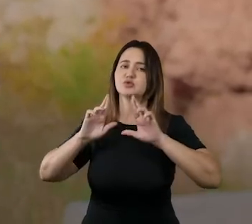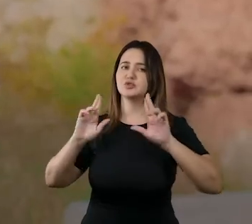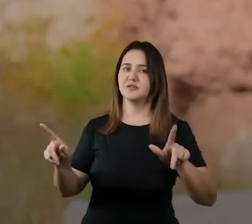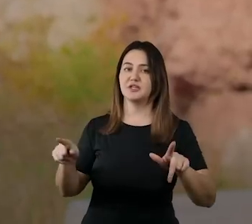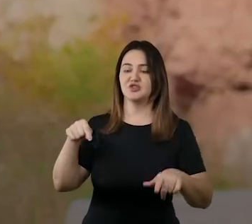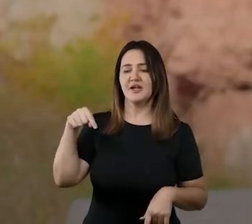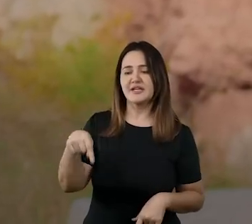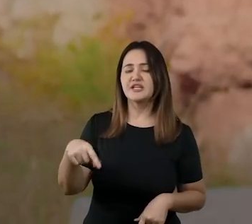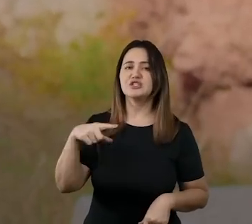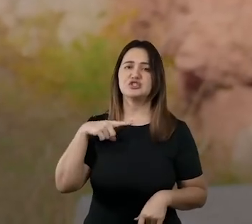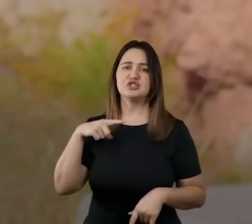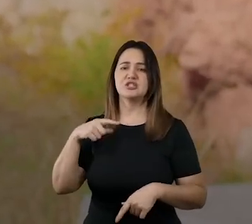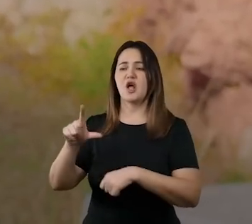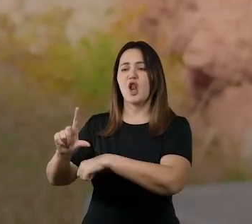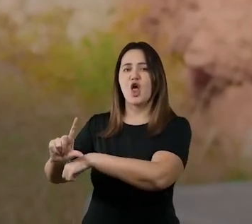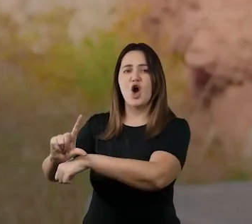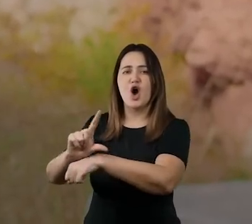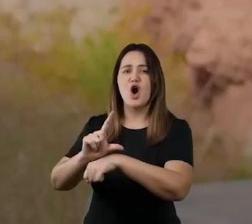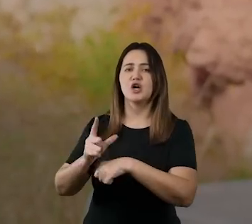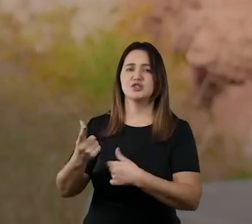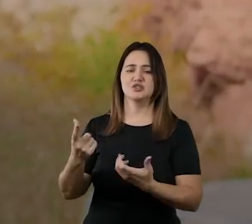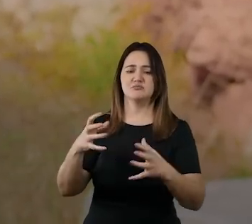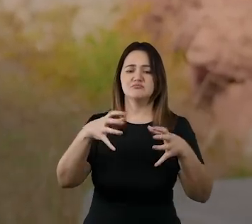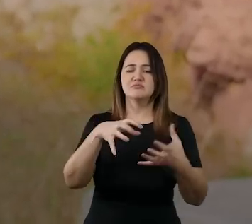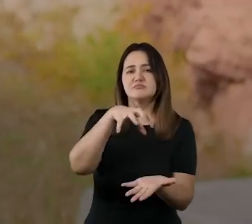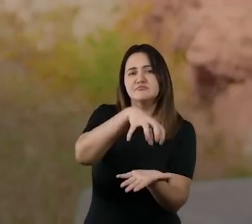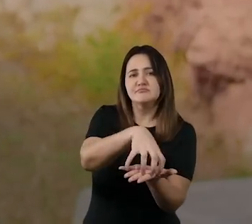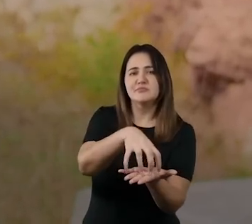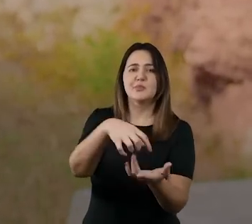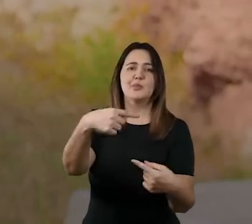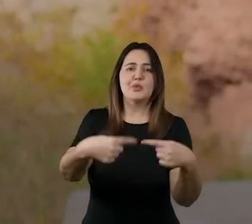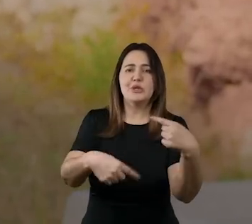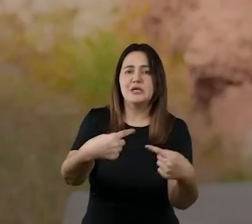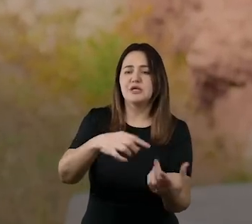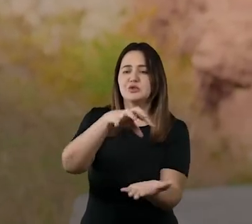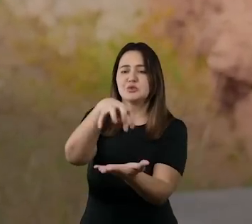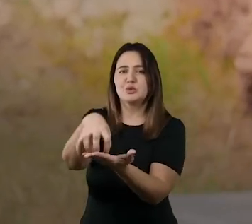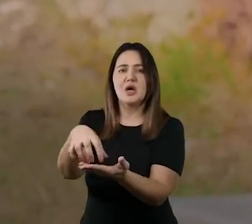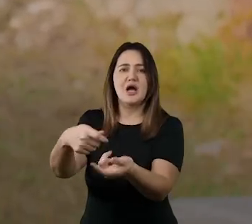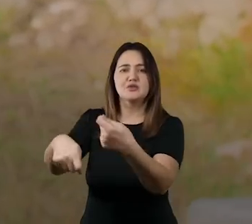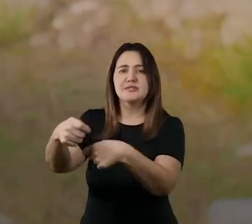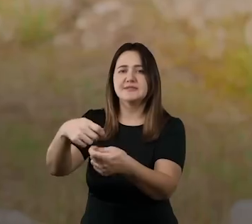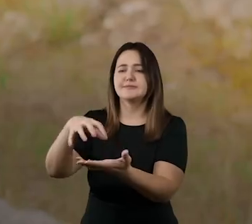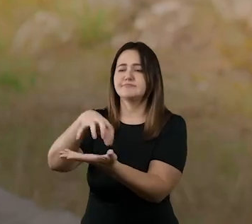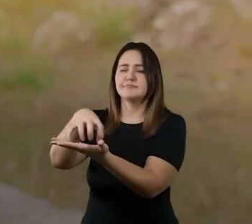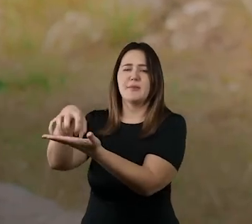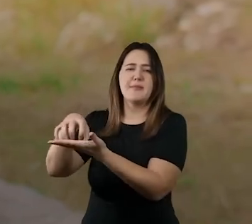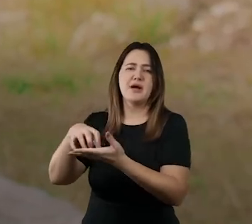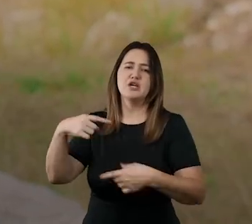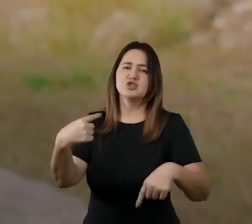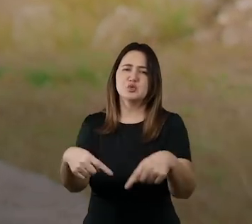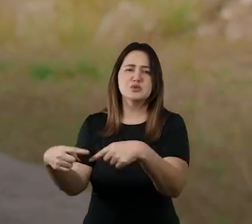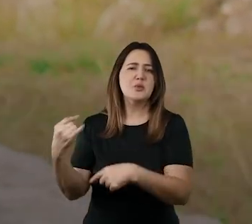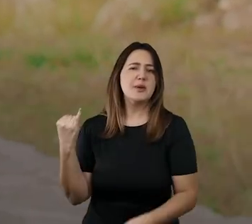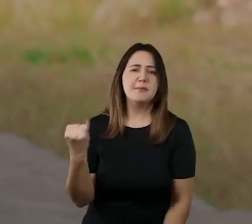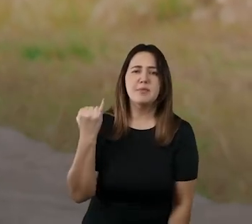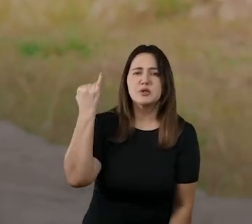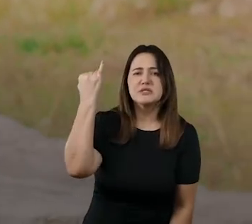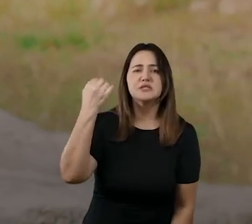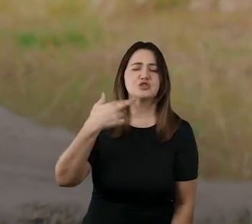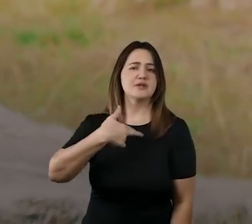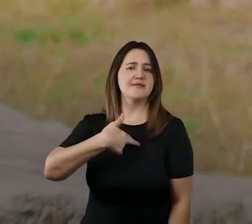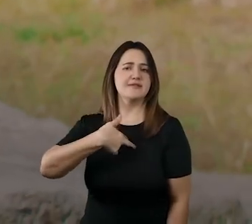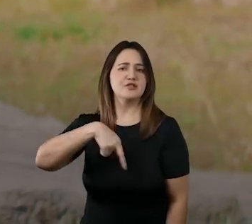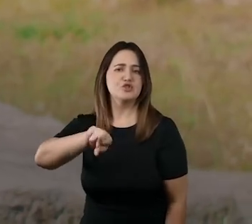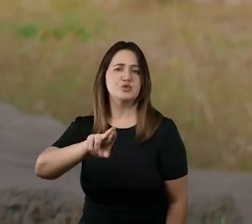centro comercial, político, administrativo. Aqui havia discussões importantes do ponto de vista religioso, do